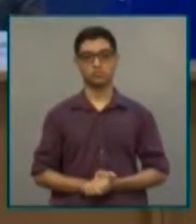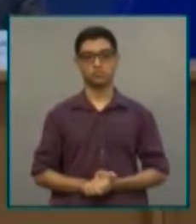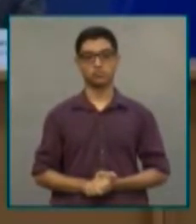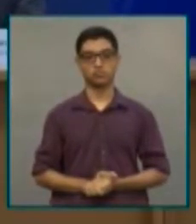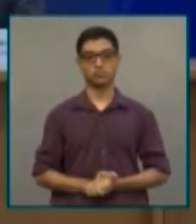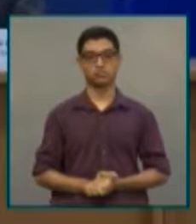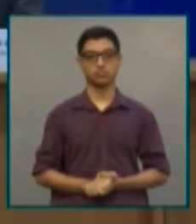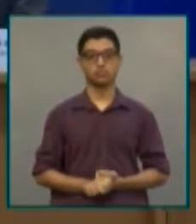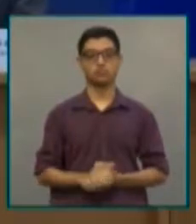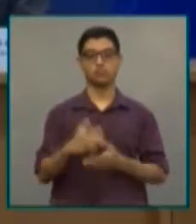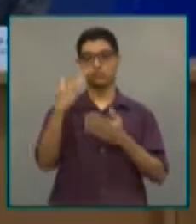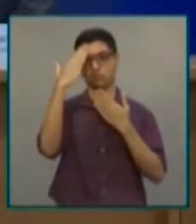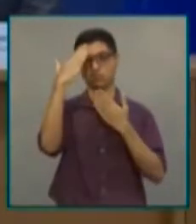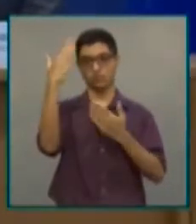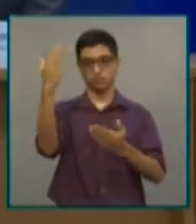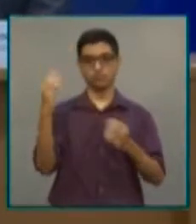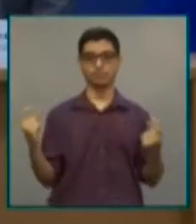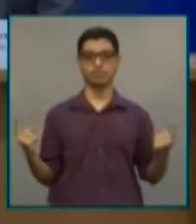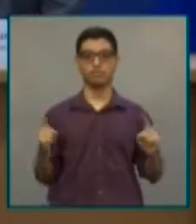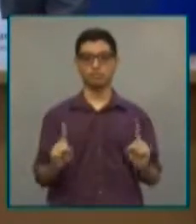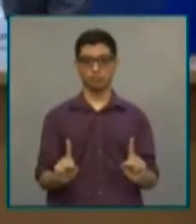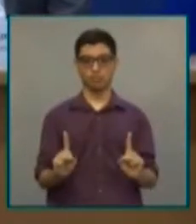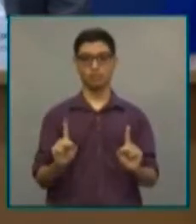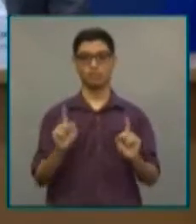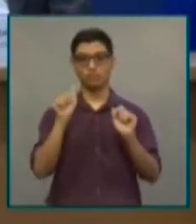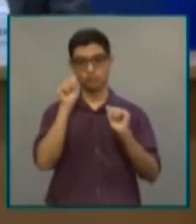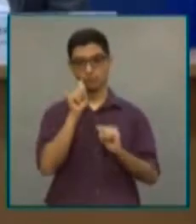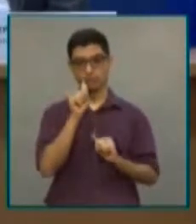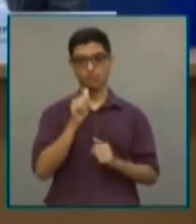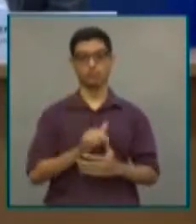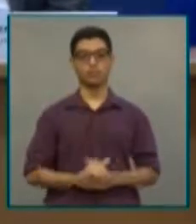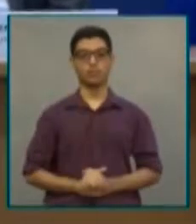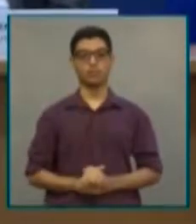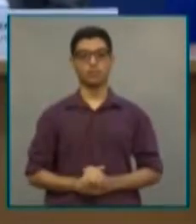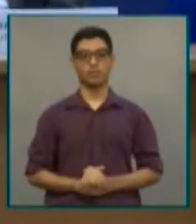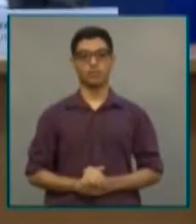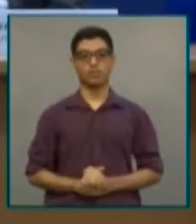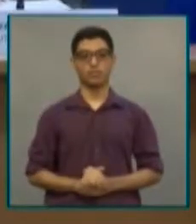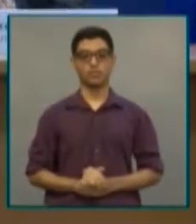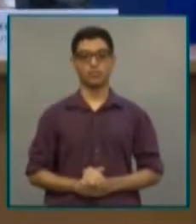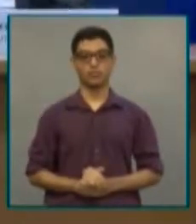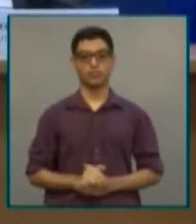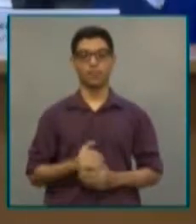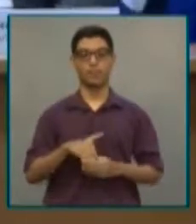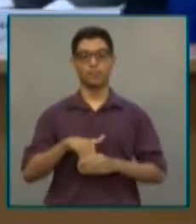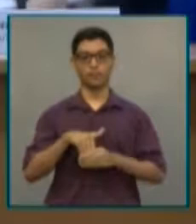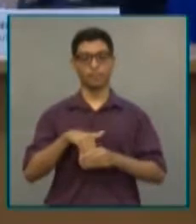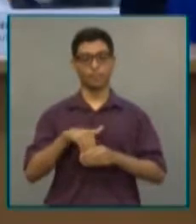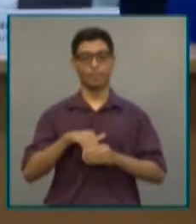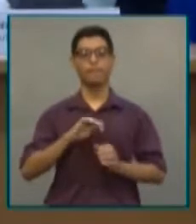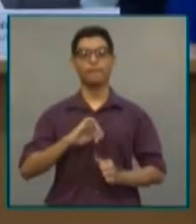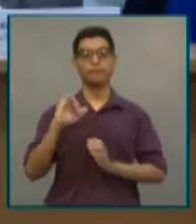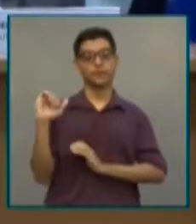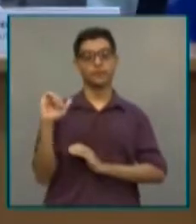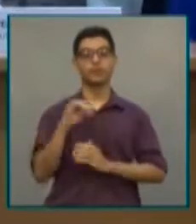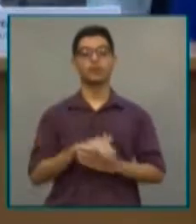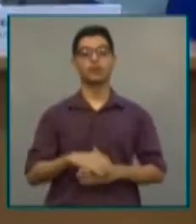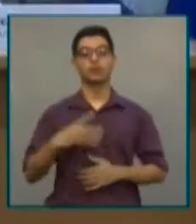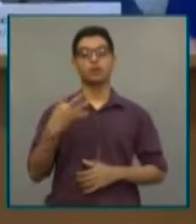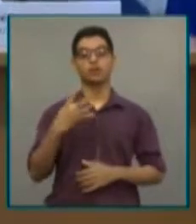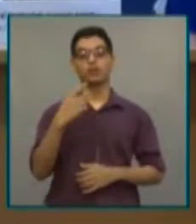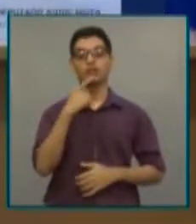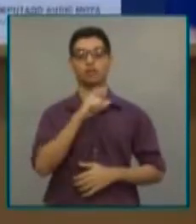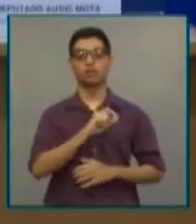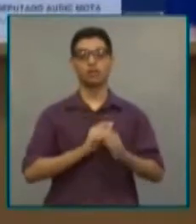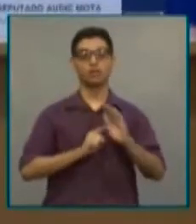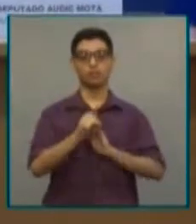Agradecemos as candidatas. Por óbvio, a quarta candidata sorteada para fazer a sua